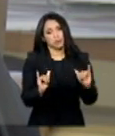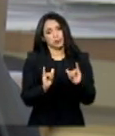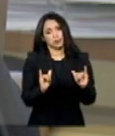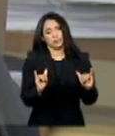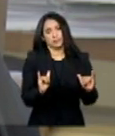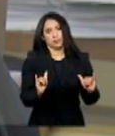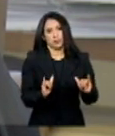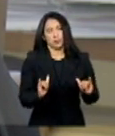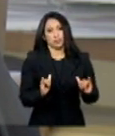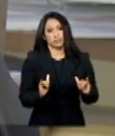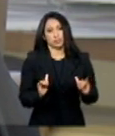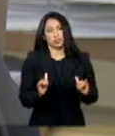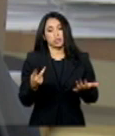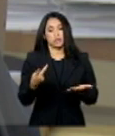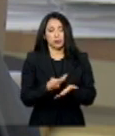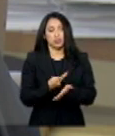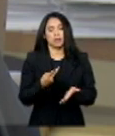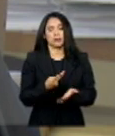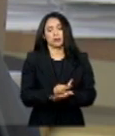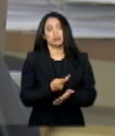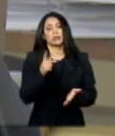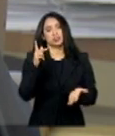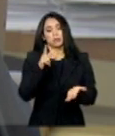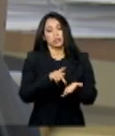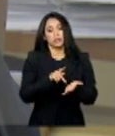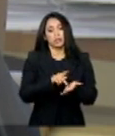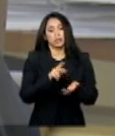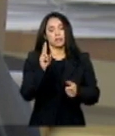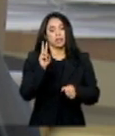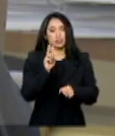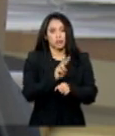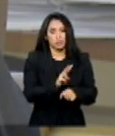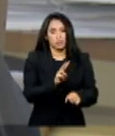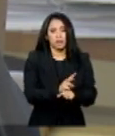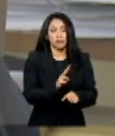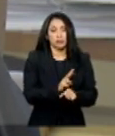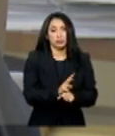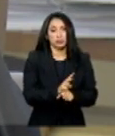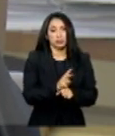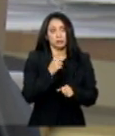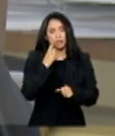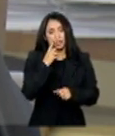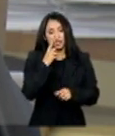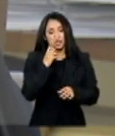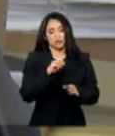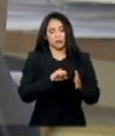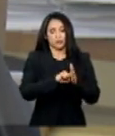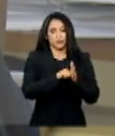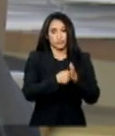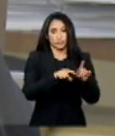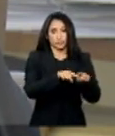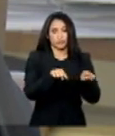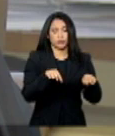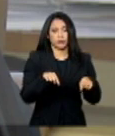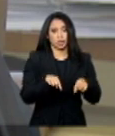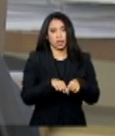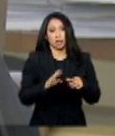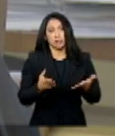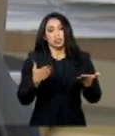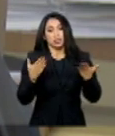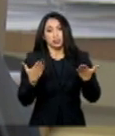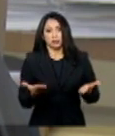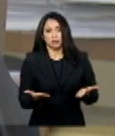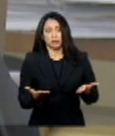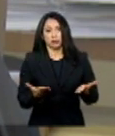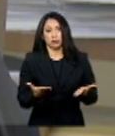efetividade das medidas socioeducativas diversas da internação assim a título de